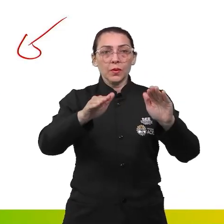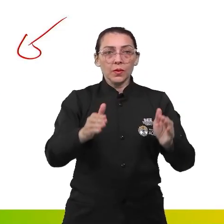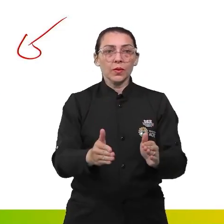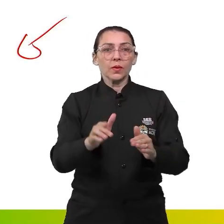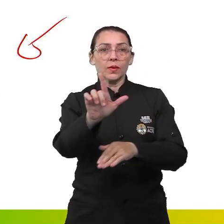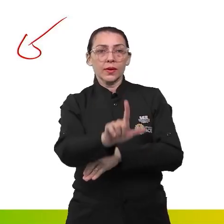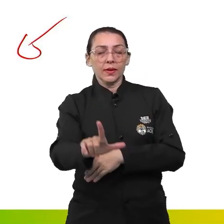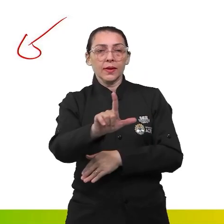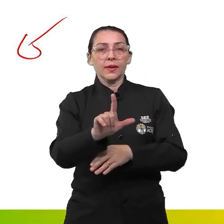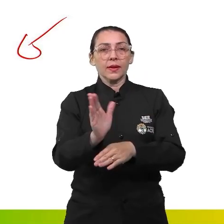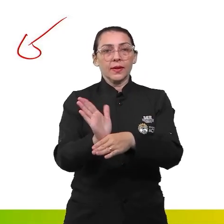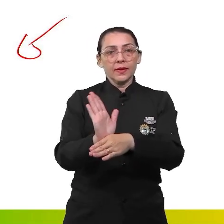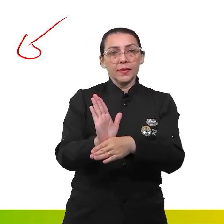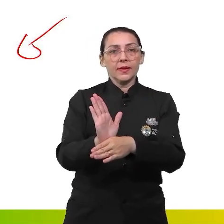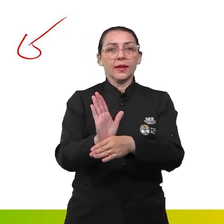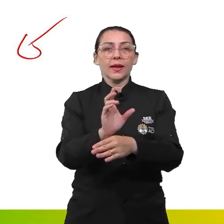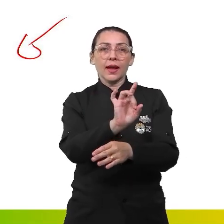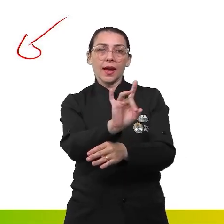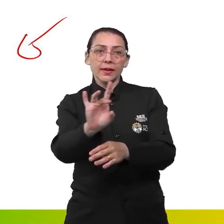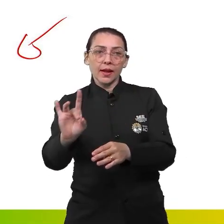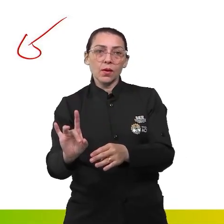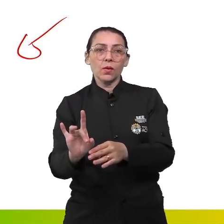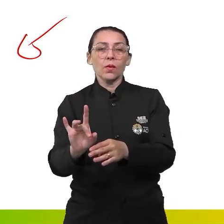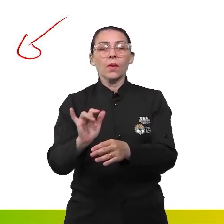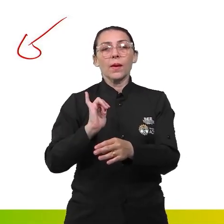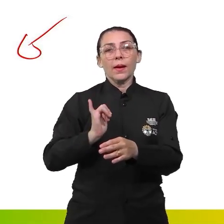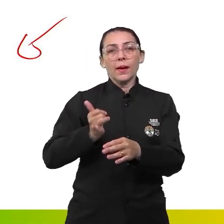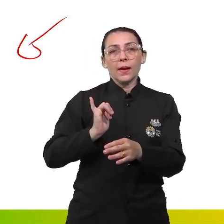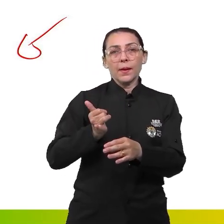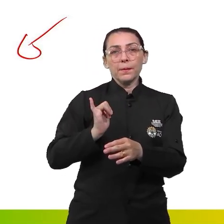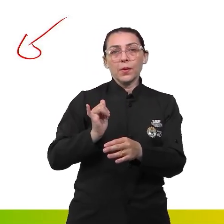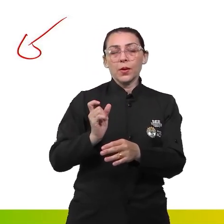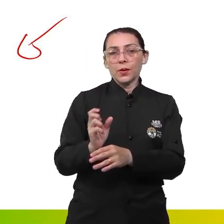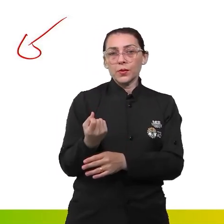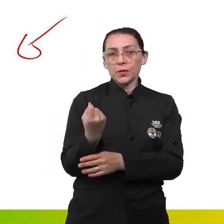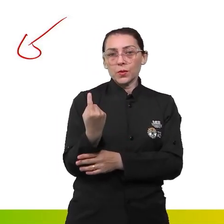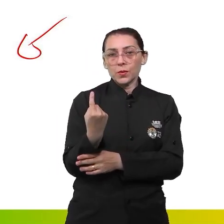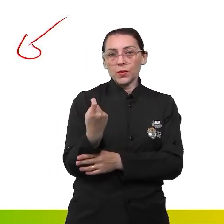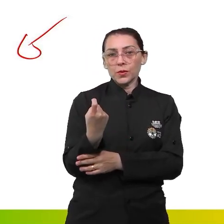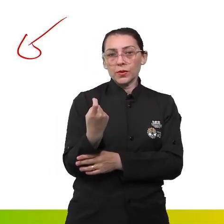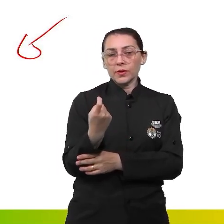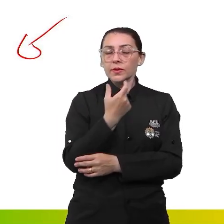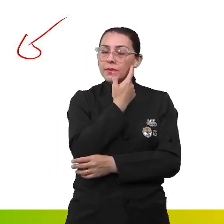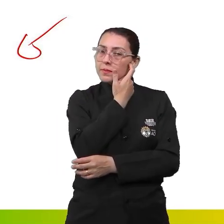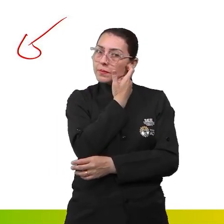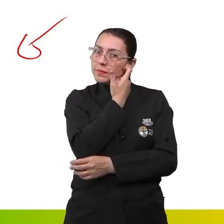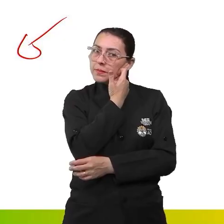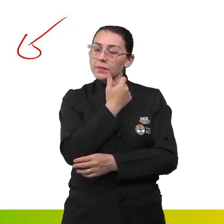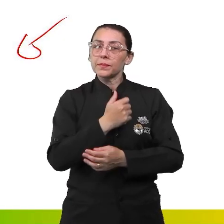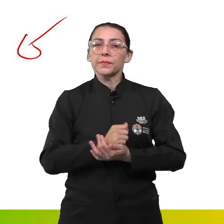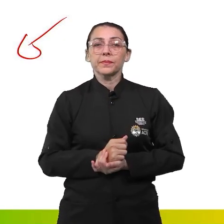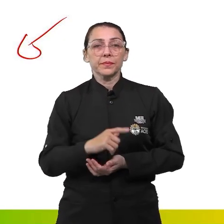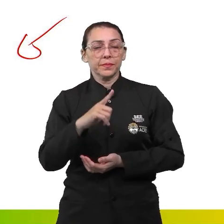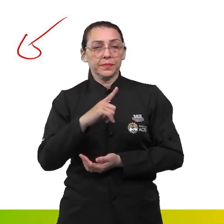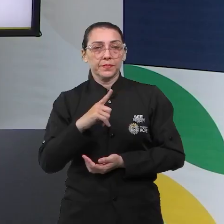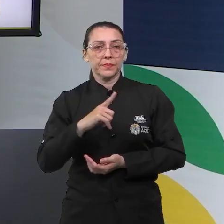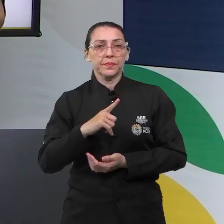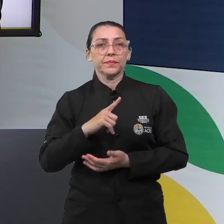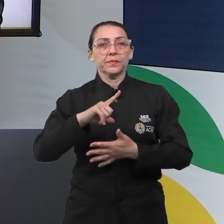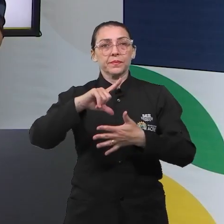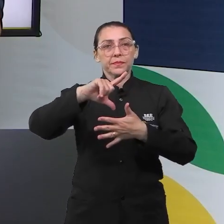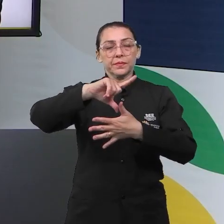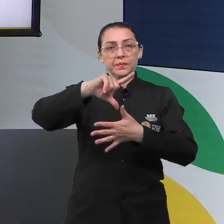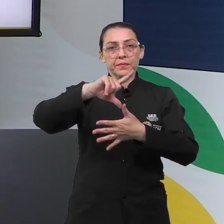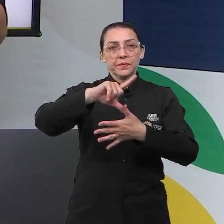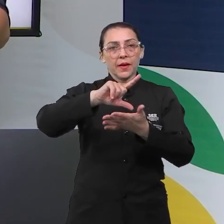escultura, literatura, cinema, cada uma contando histórias únicas. Nós temos aqui na América Latina